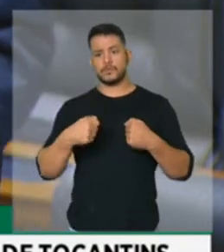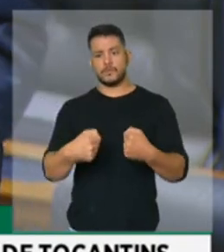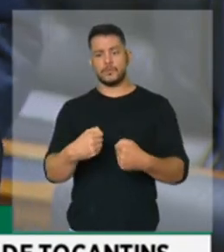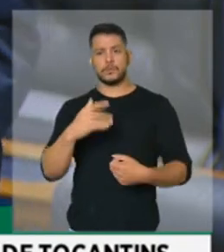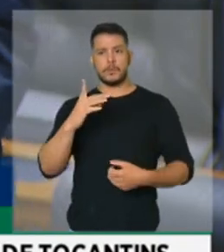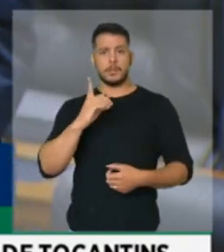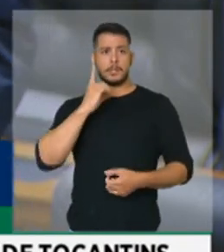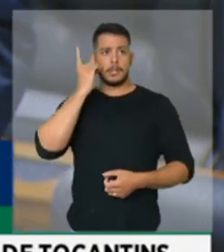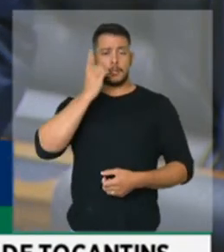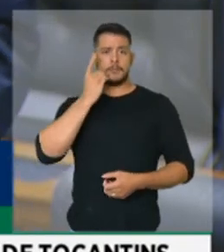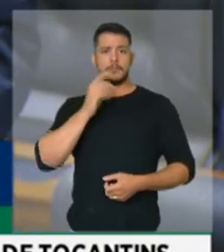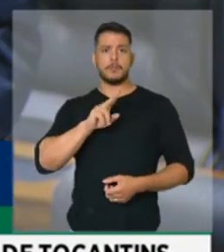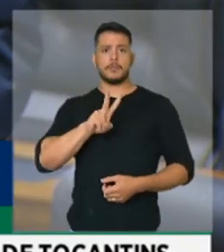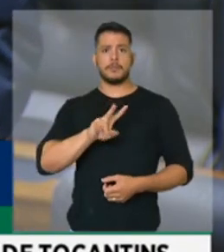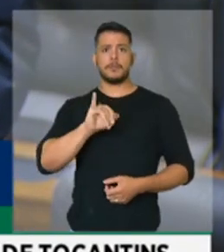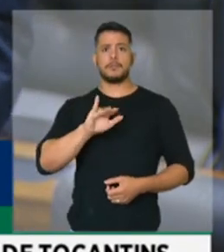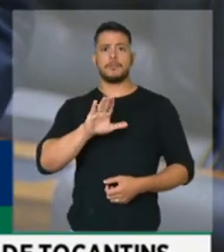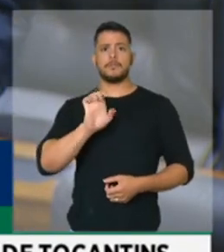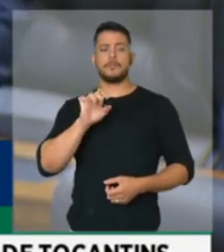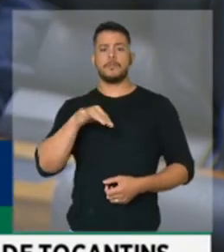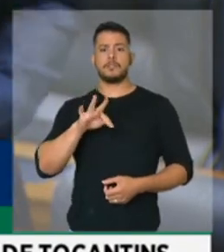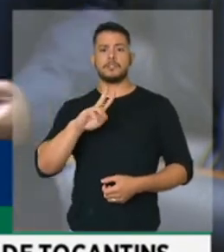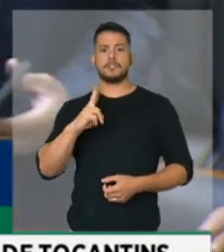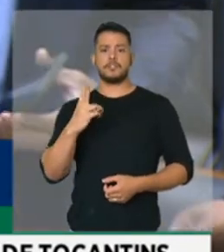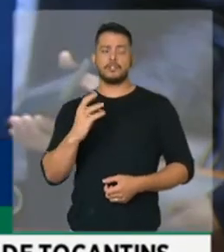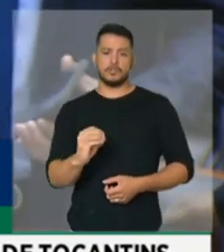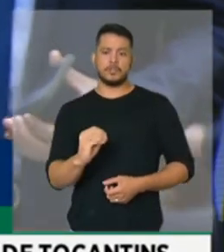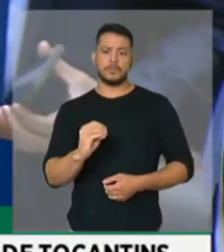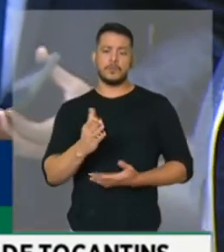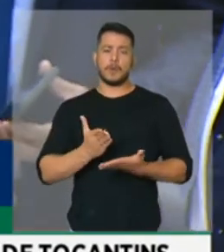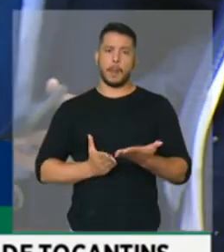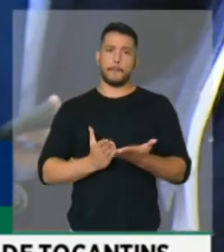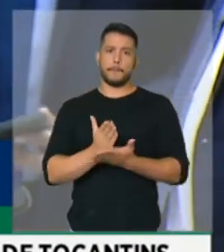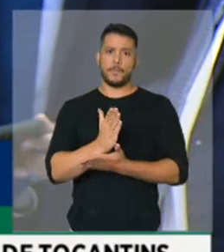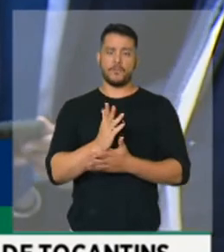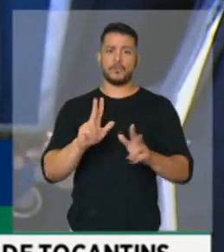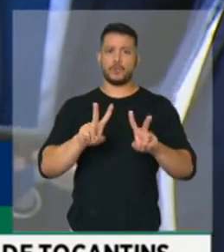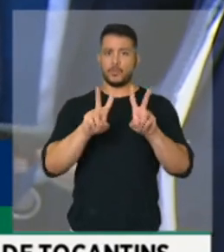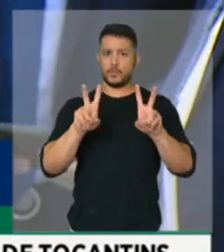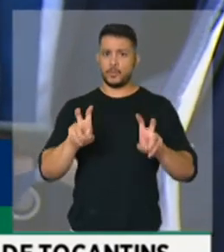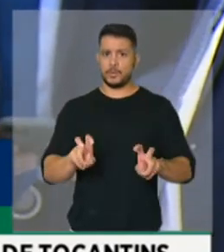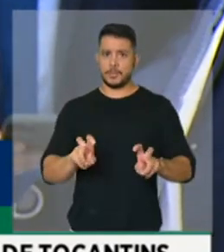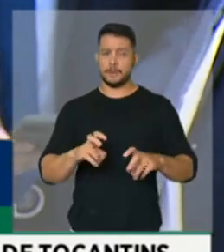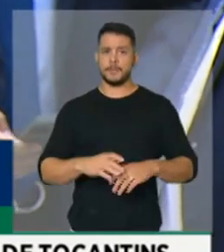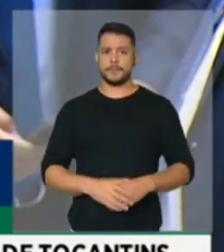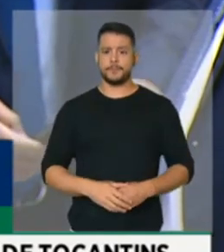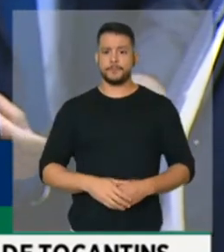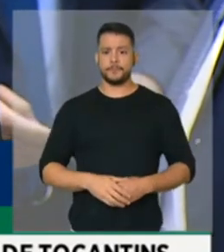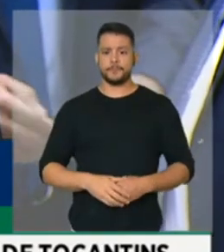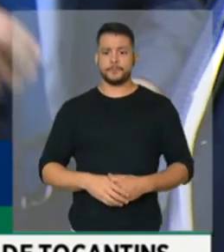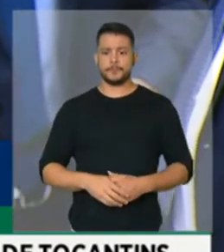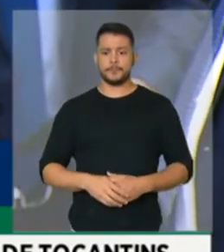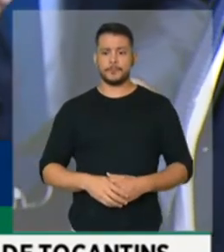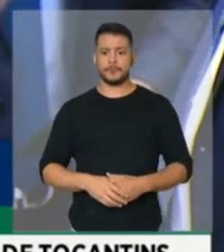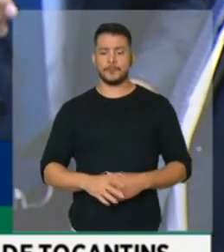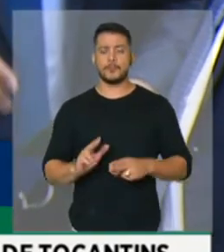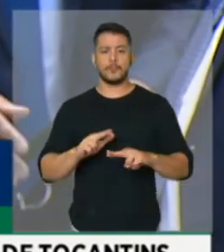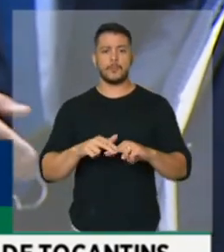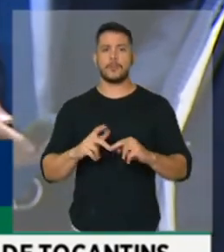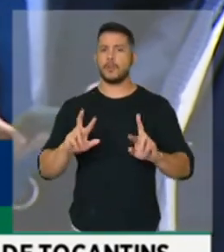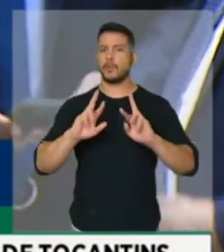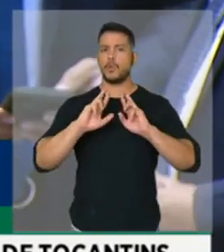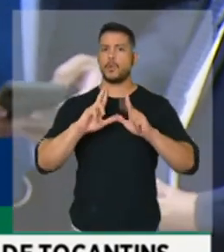na aprovação dessa pauta, que não é um empenho, uma dedicação em torno da aprovação de uma